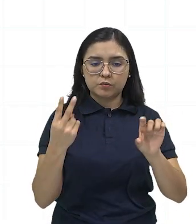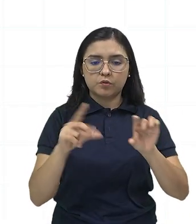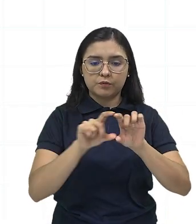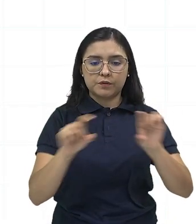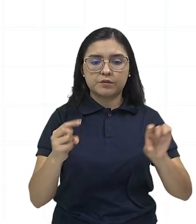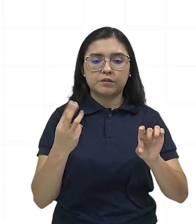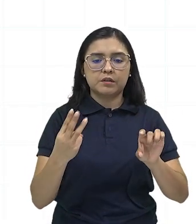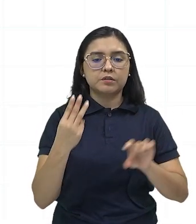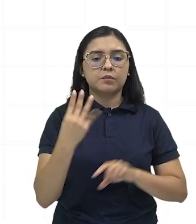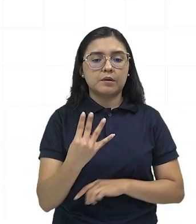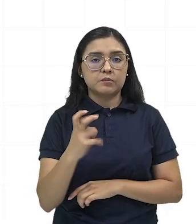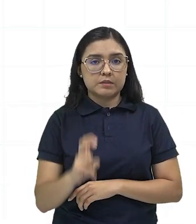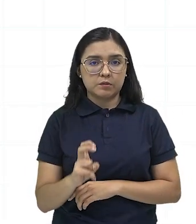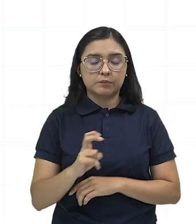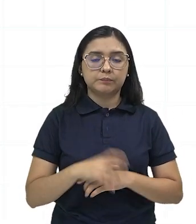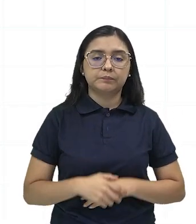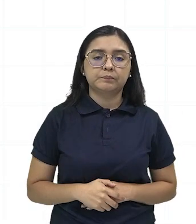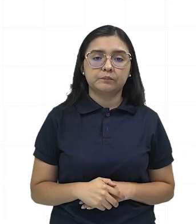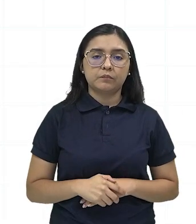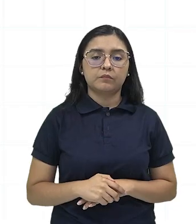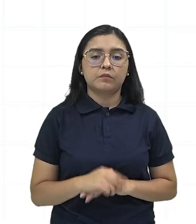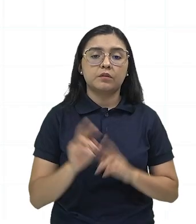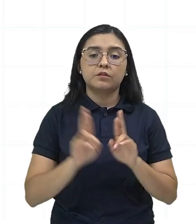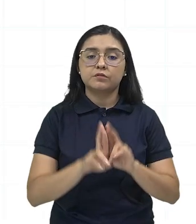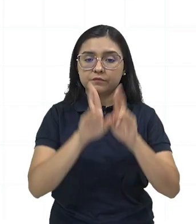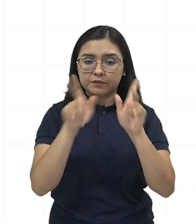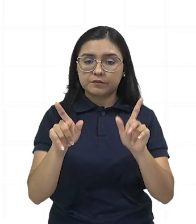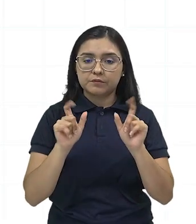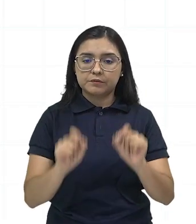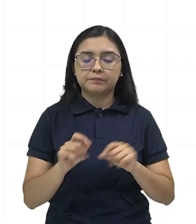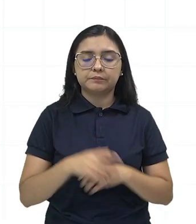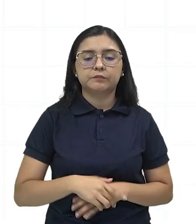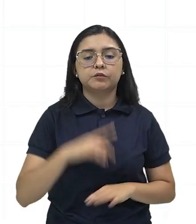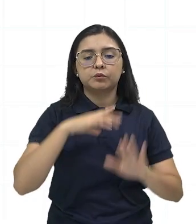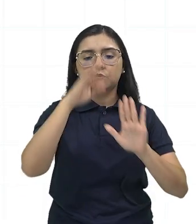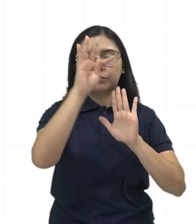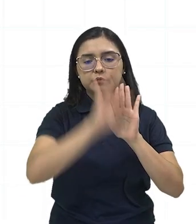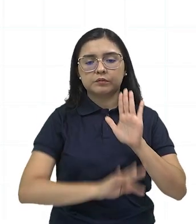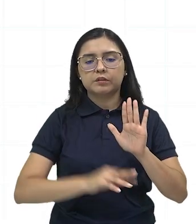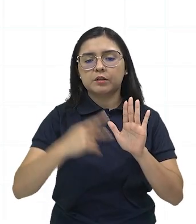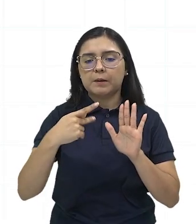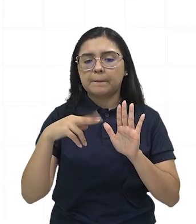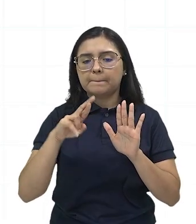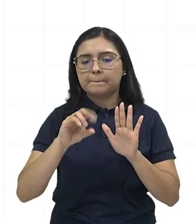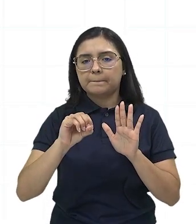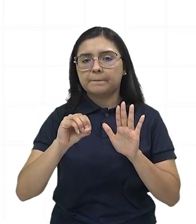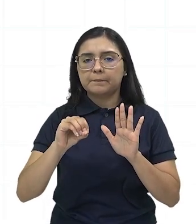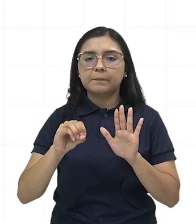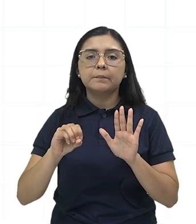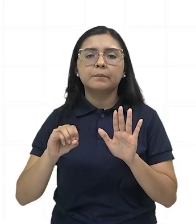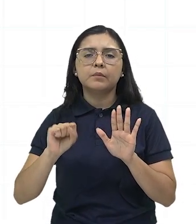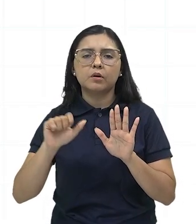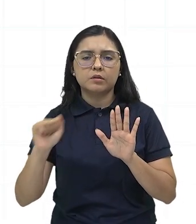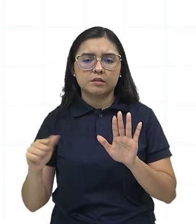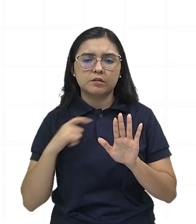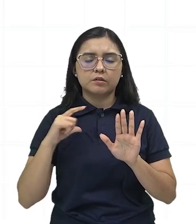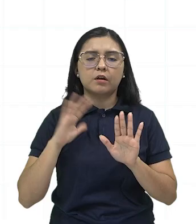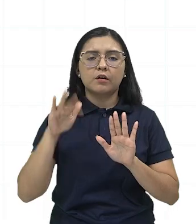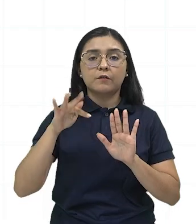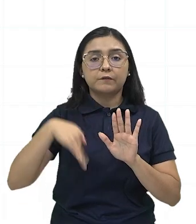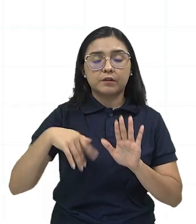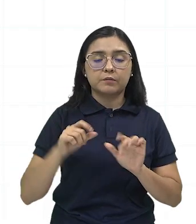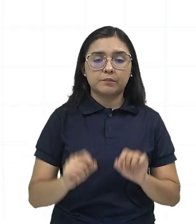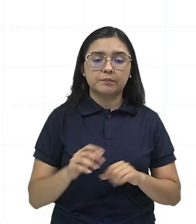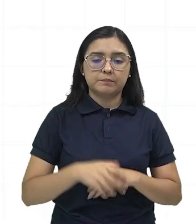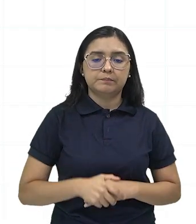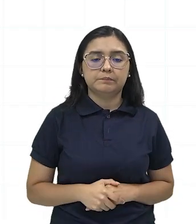5. São 5 versos. Diferentemente de um texto em prosa, eu não preciso ir até o final ali da nossa pauta